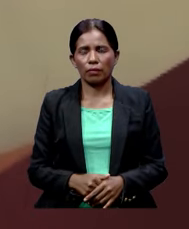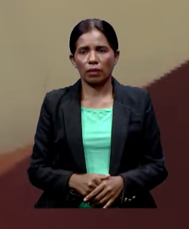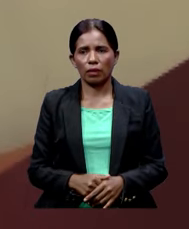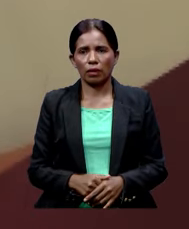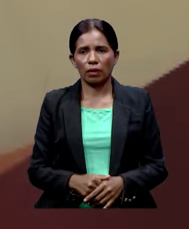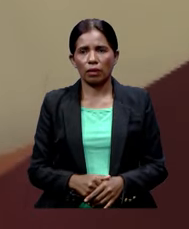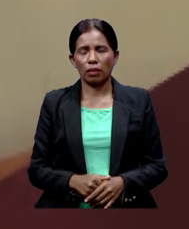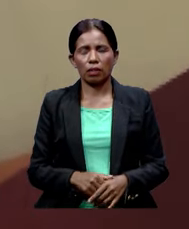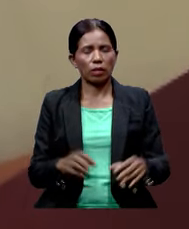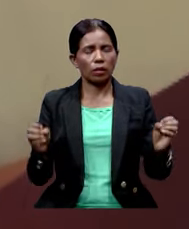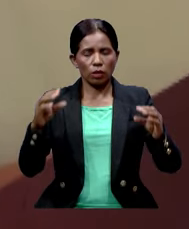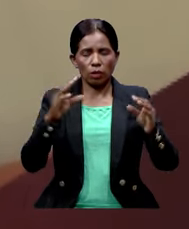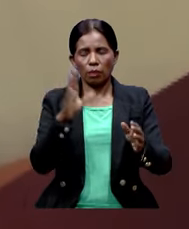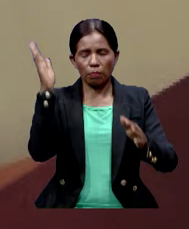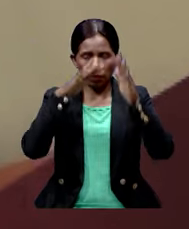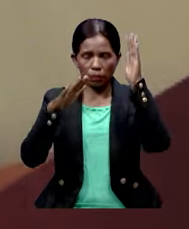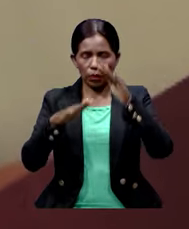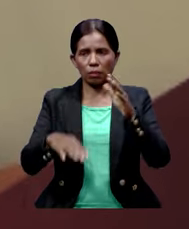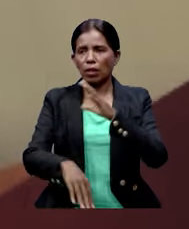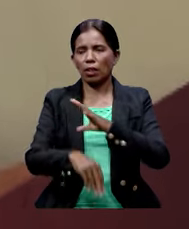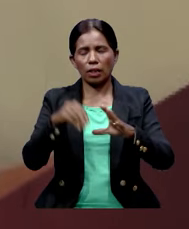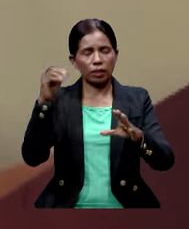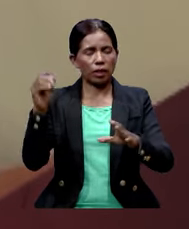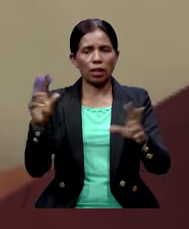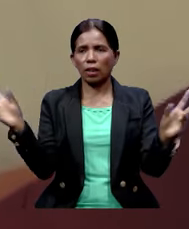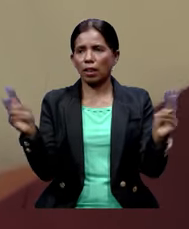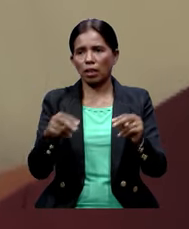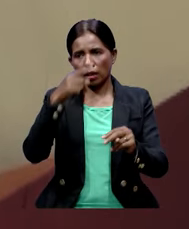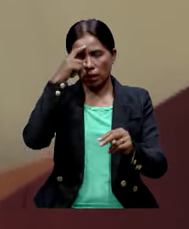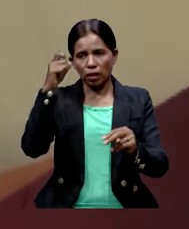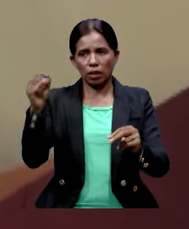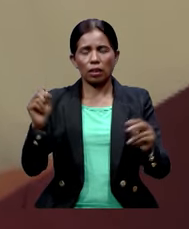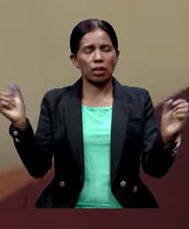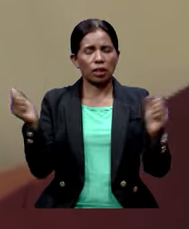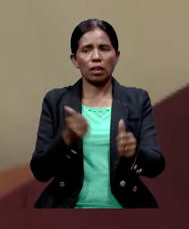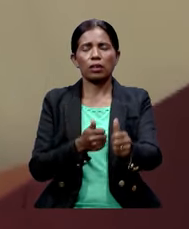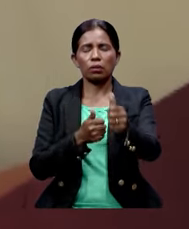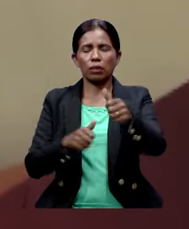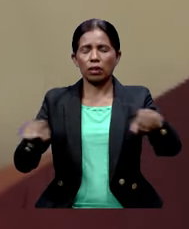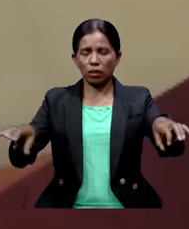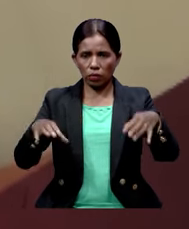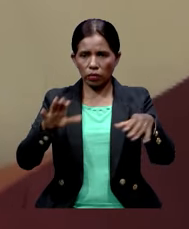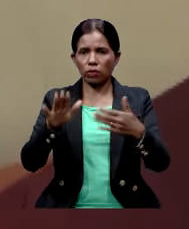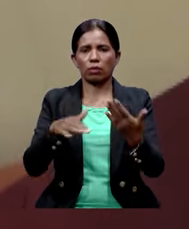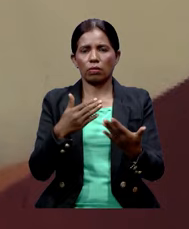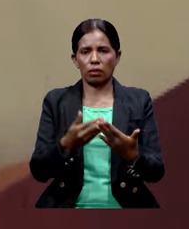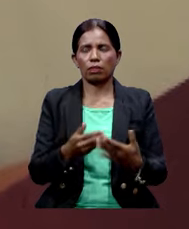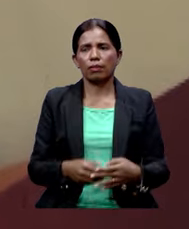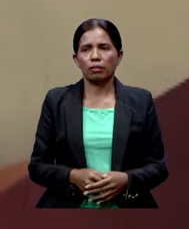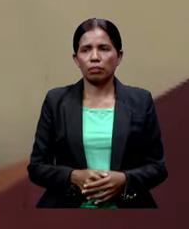Los problemas de Hassai também lá coi ou lá é, também lá tui sistemas também.